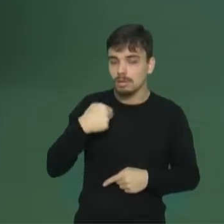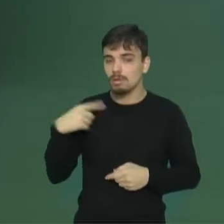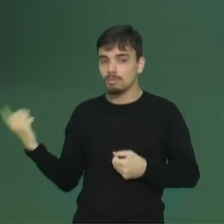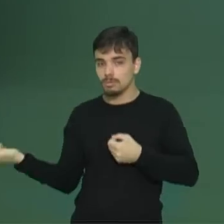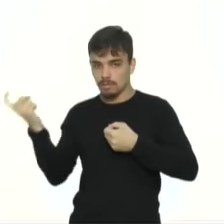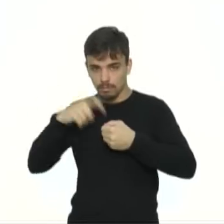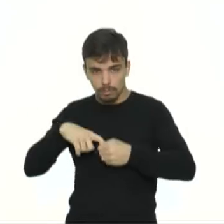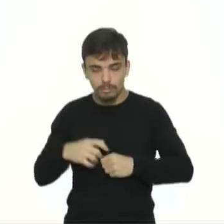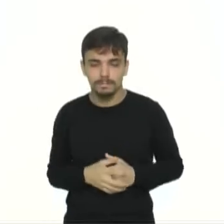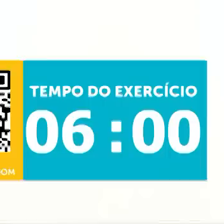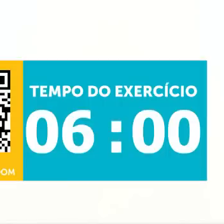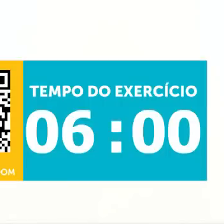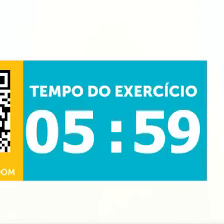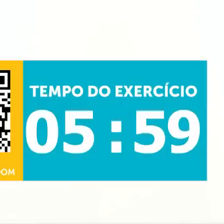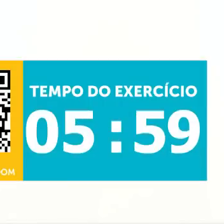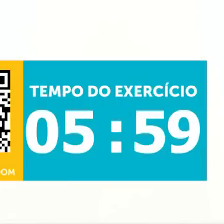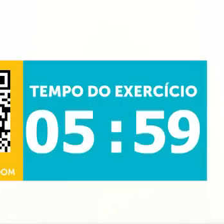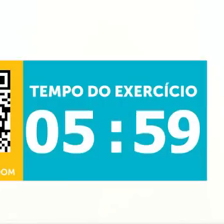retorno.